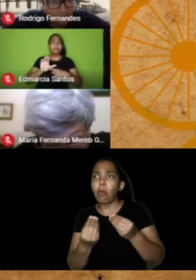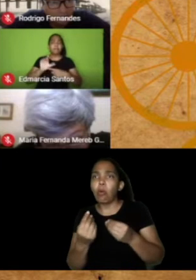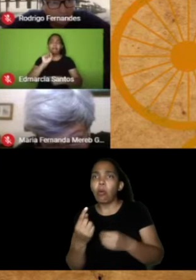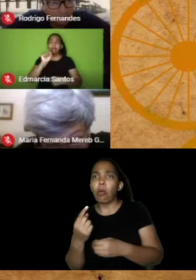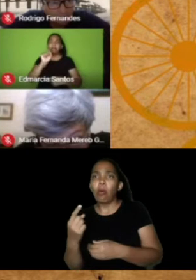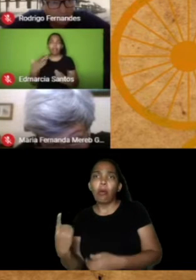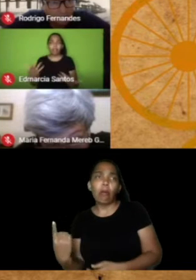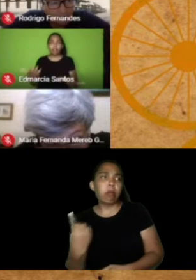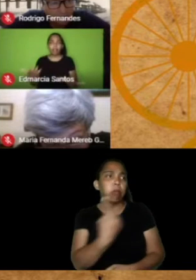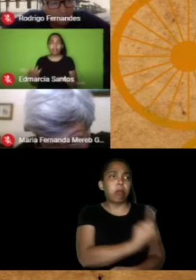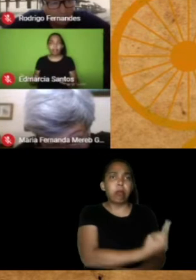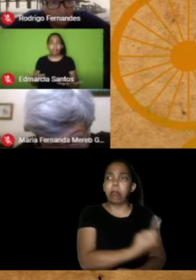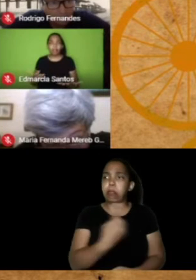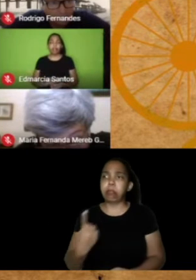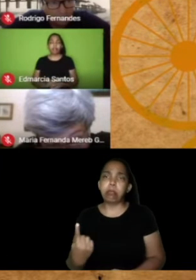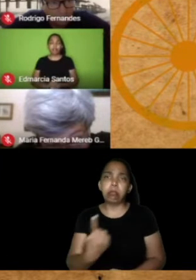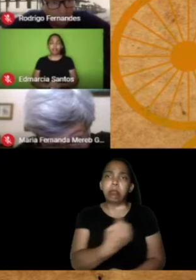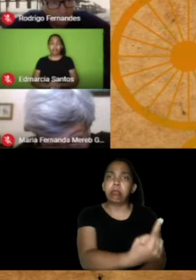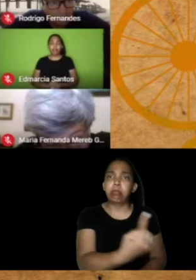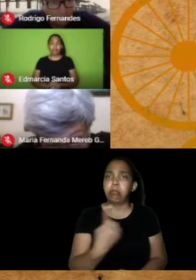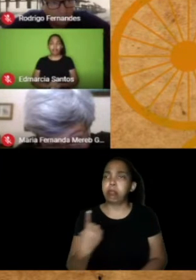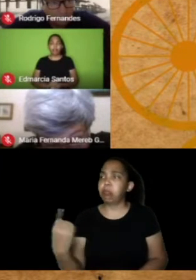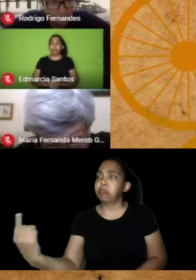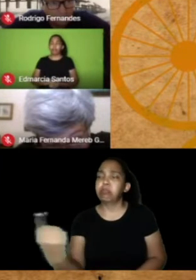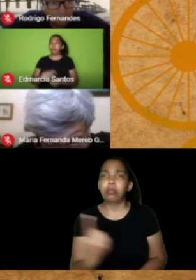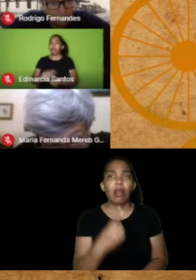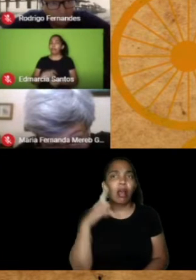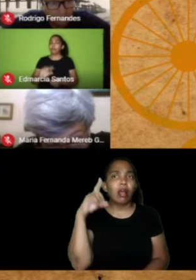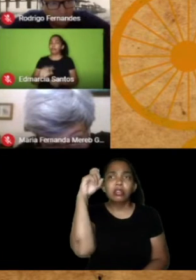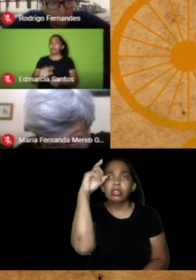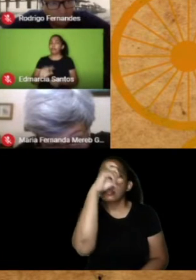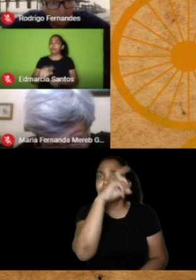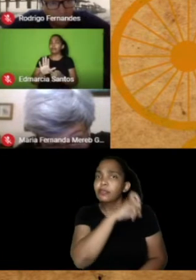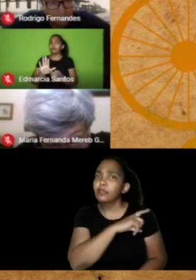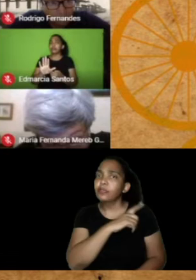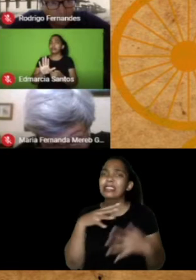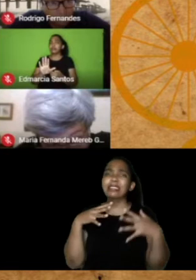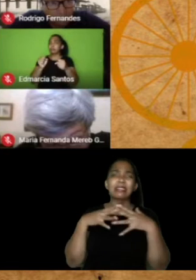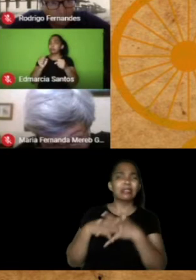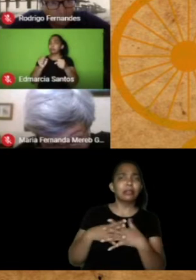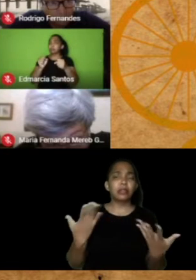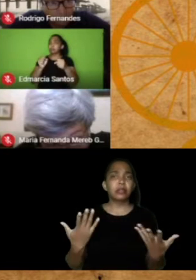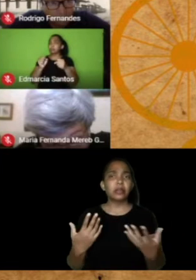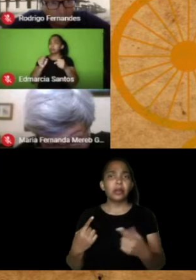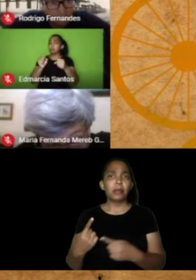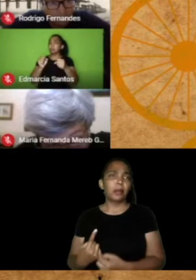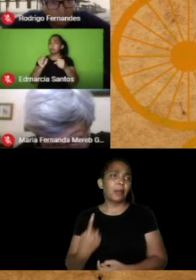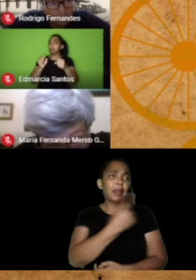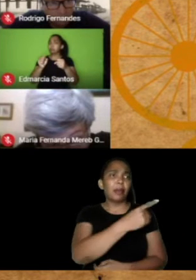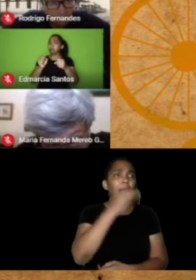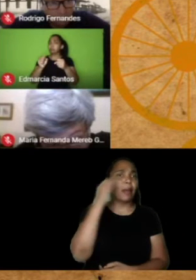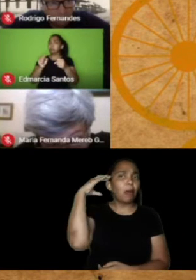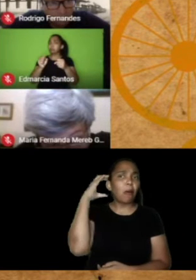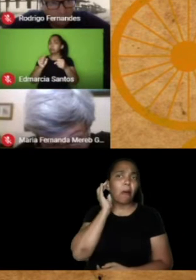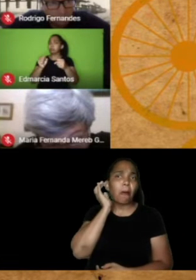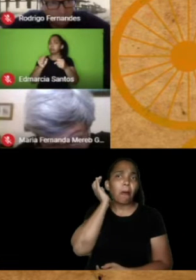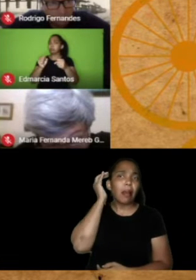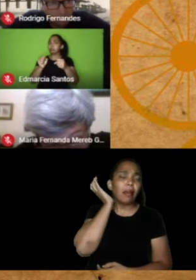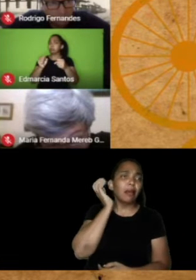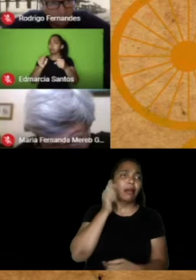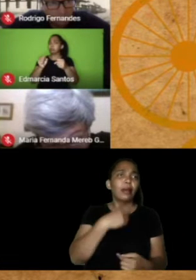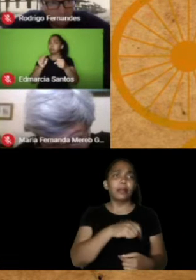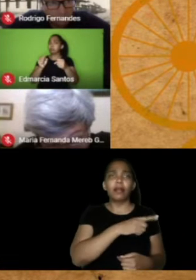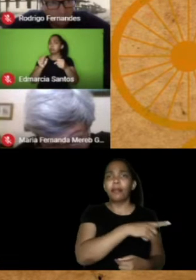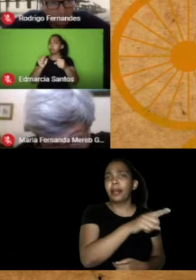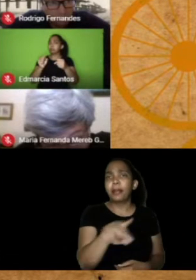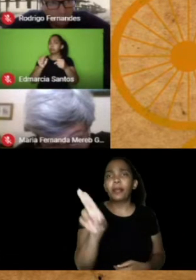nessa região, né? Então, se pensou em fazer essa estrada de ferro que vem, né, de Bauru,